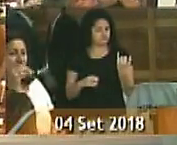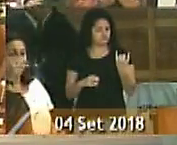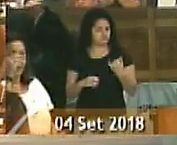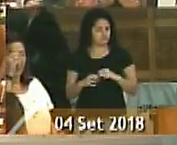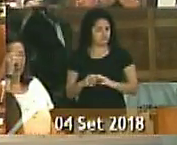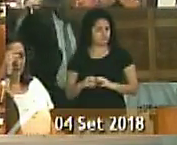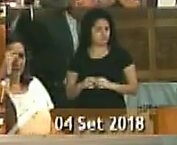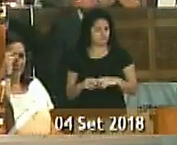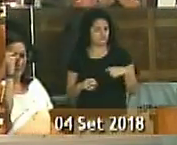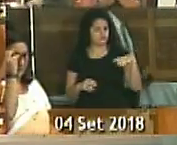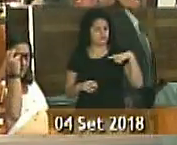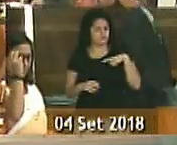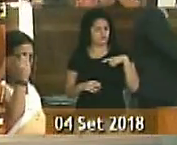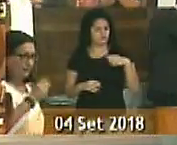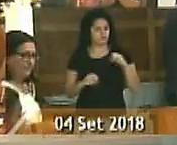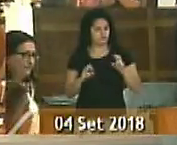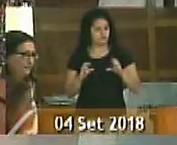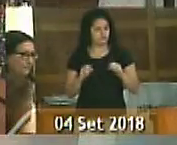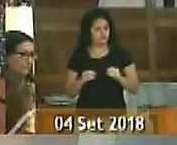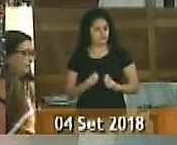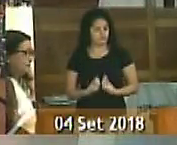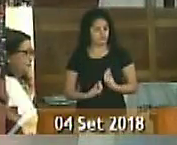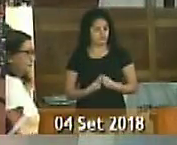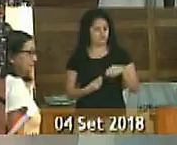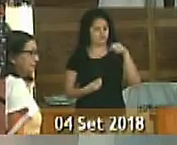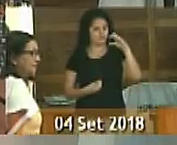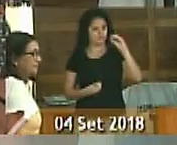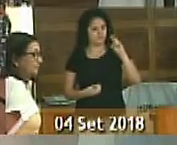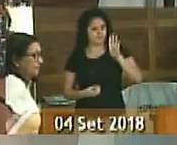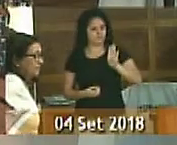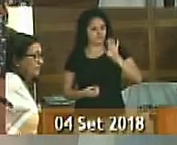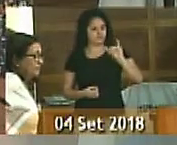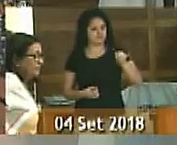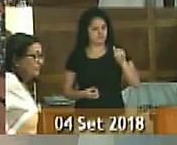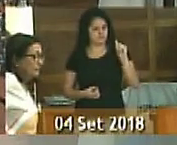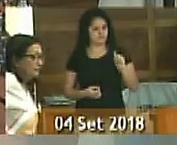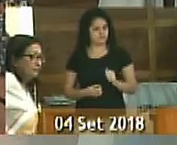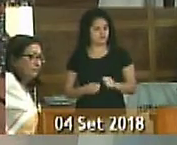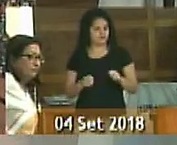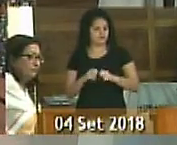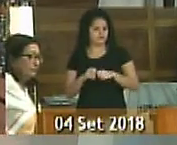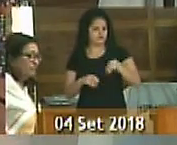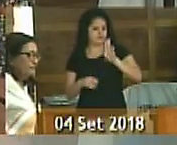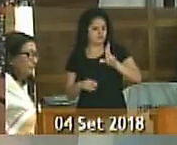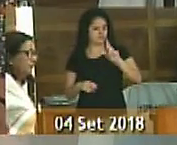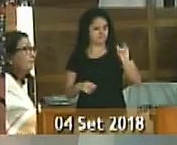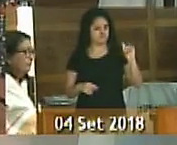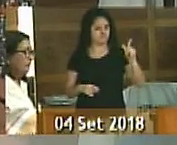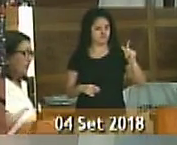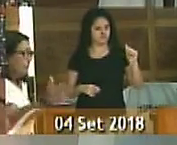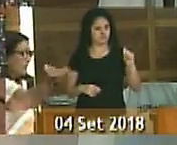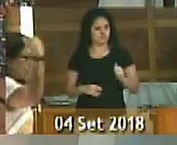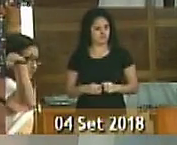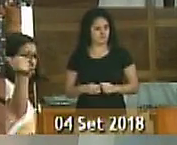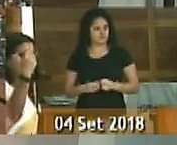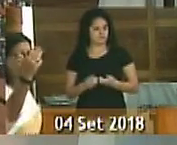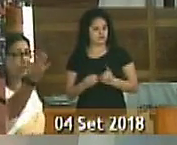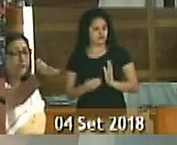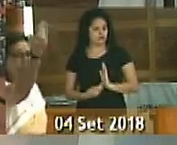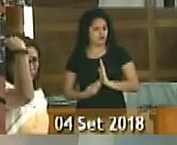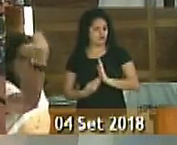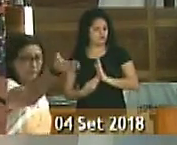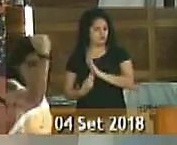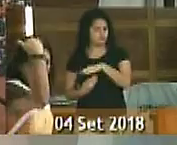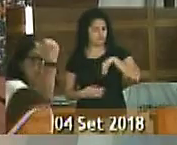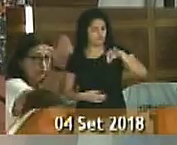objetivo principal a formação de brigadistas e brigadianos. com a finalidade de apoiar